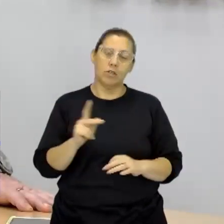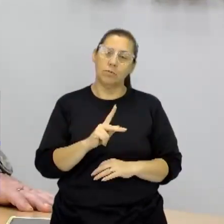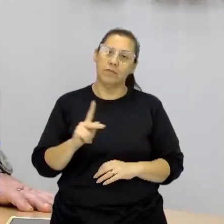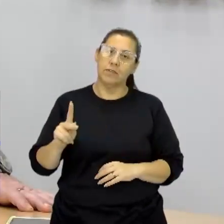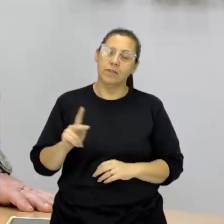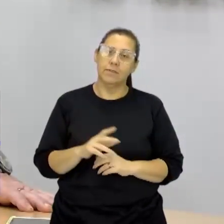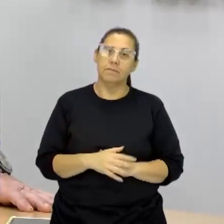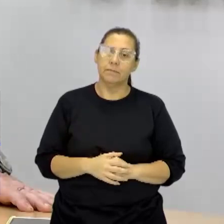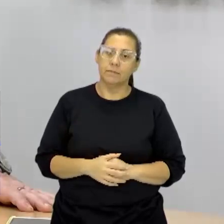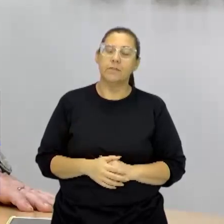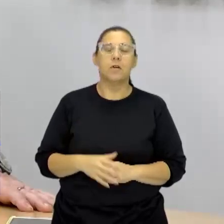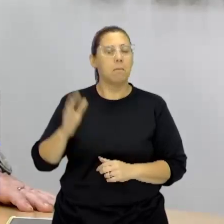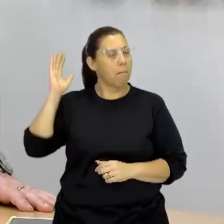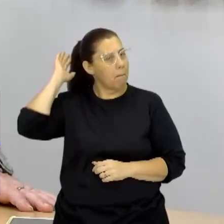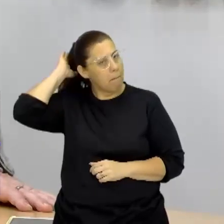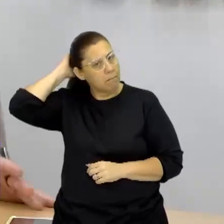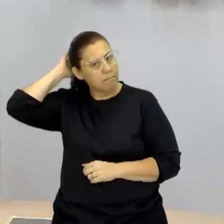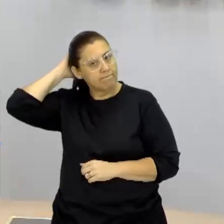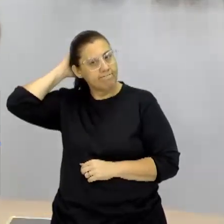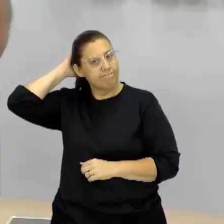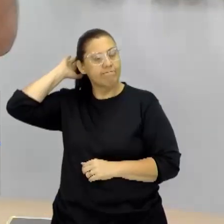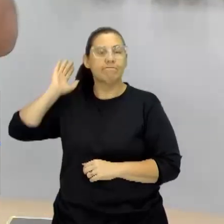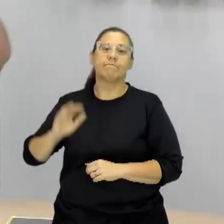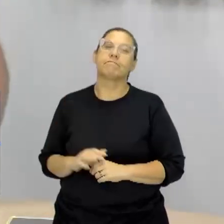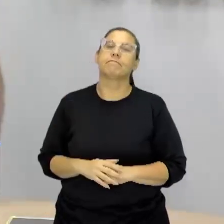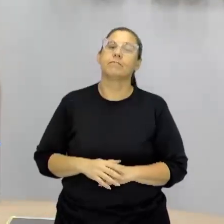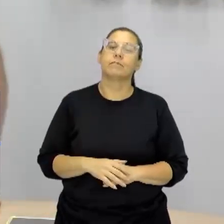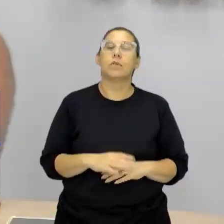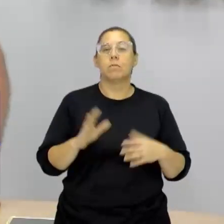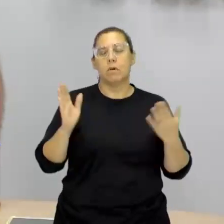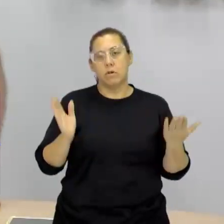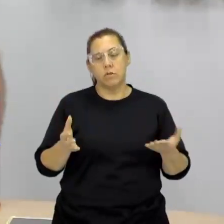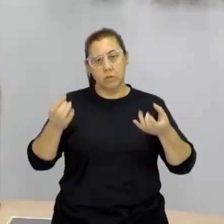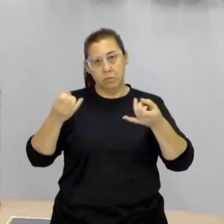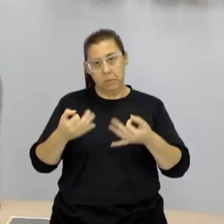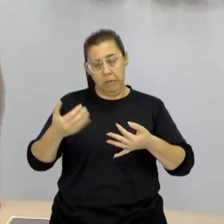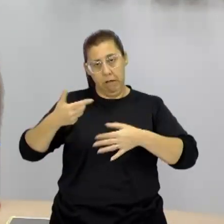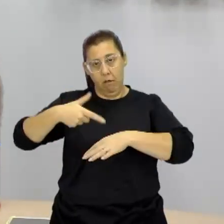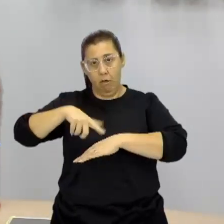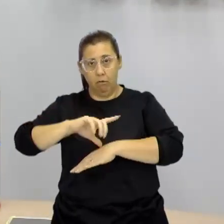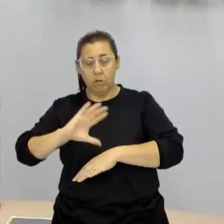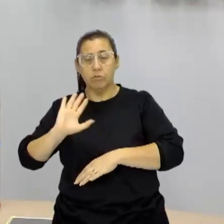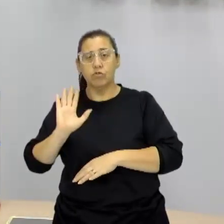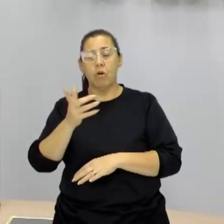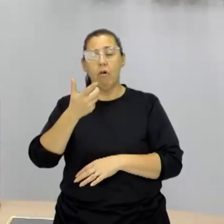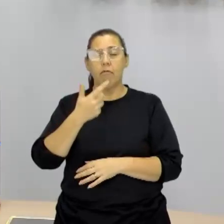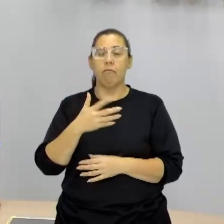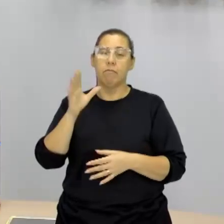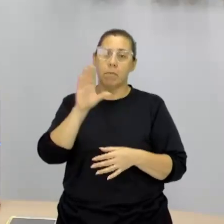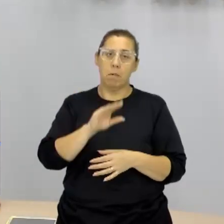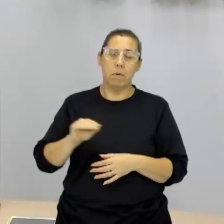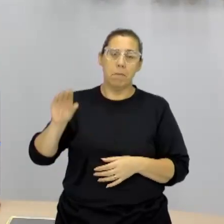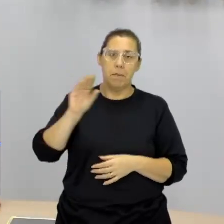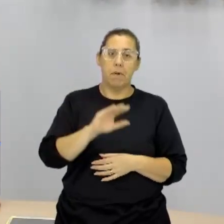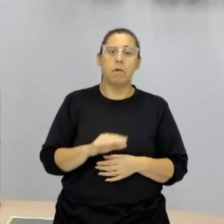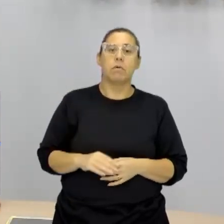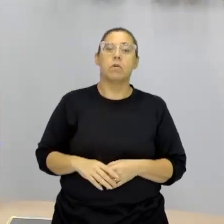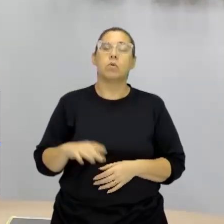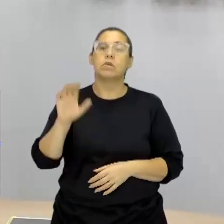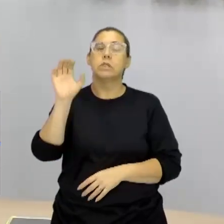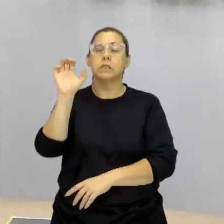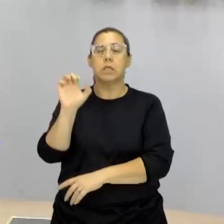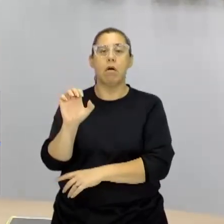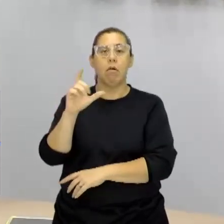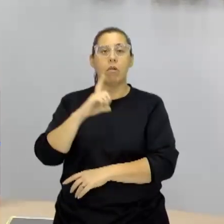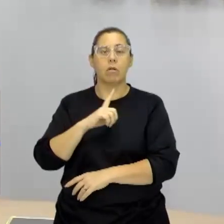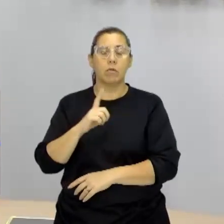é isso aí. Então, Pará, né? Destacando aí, como a gente comentou anteriormente, né? Como o estado que tem lá,